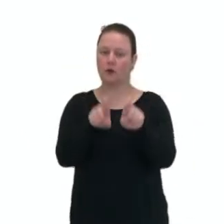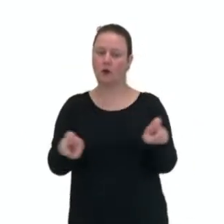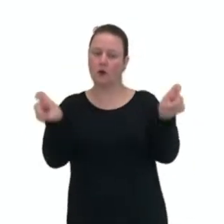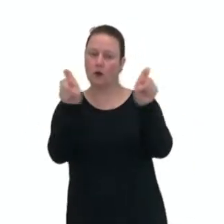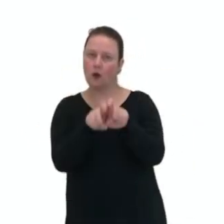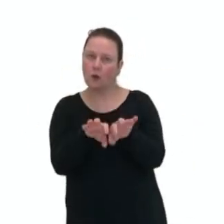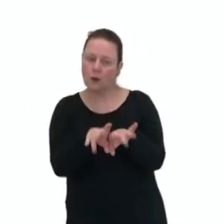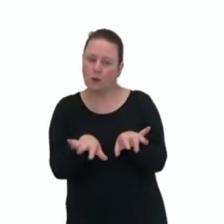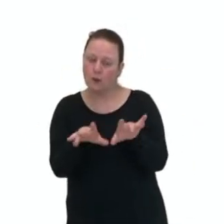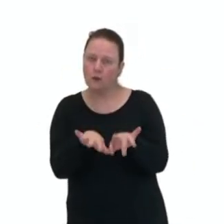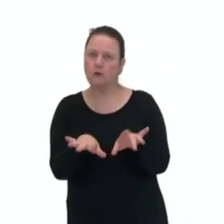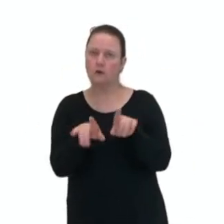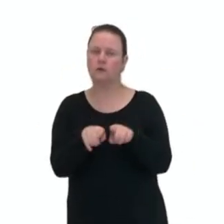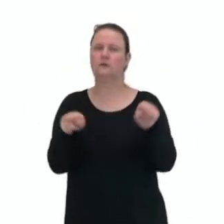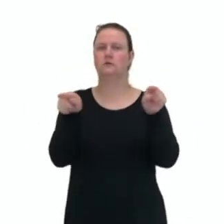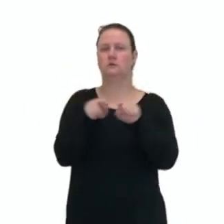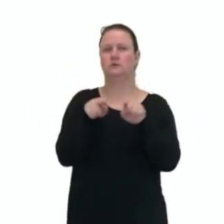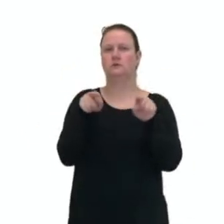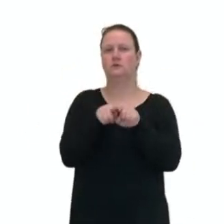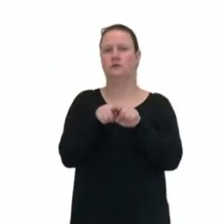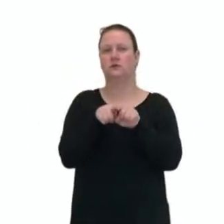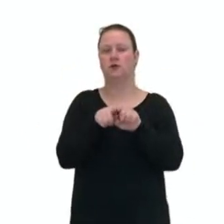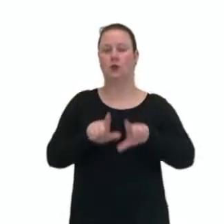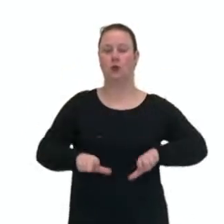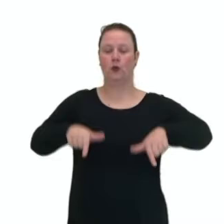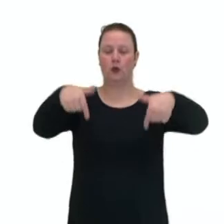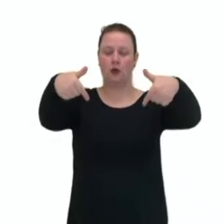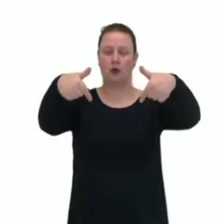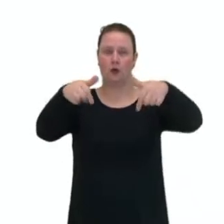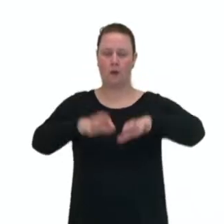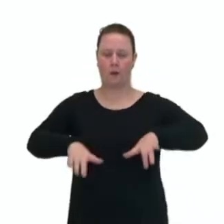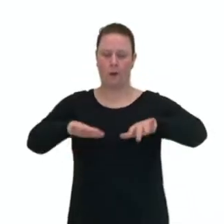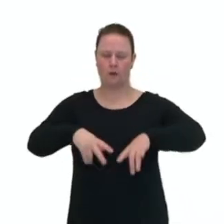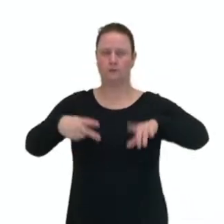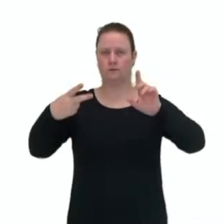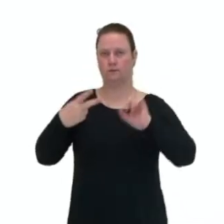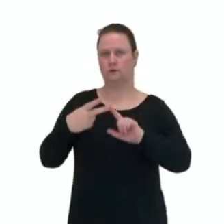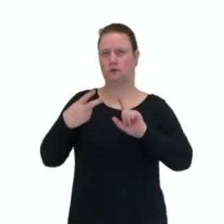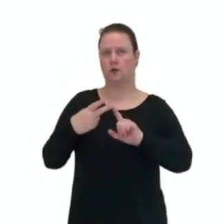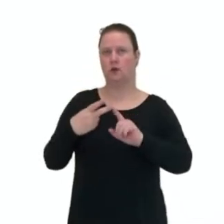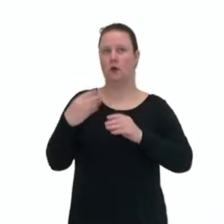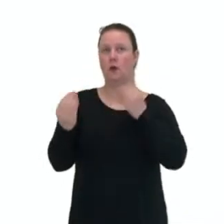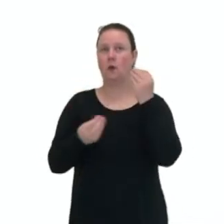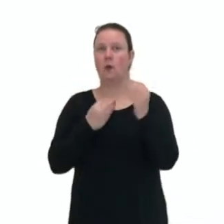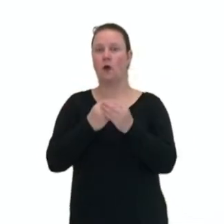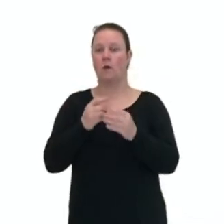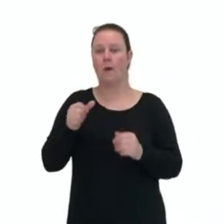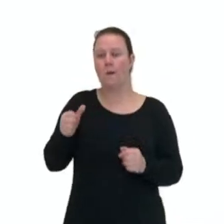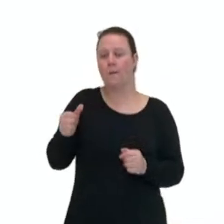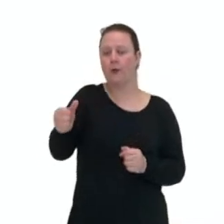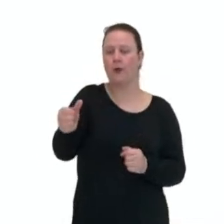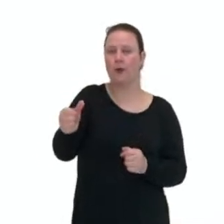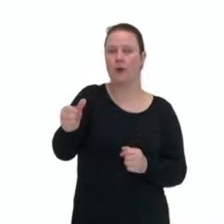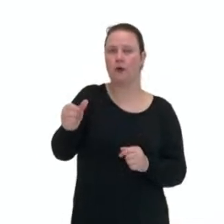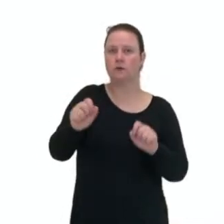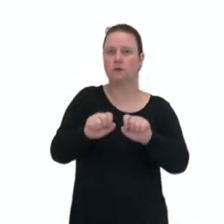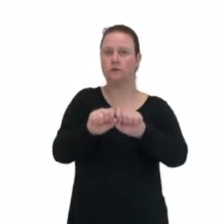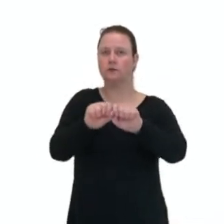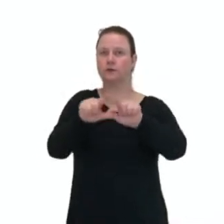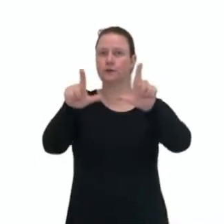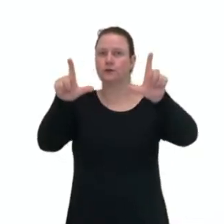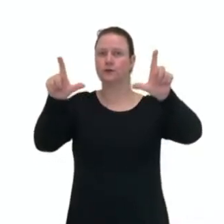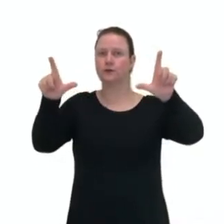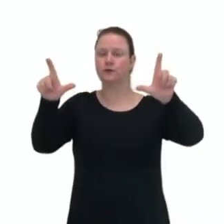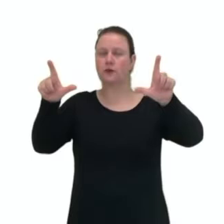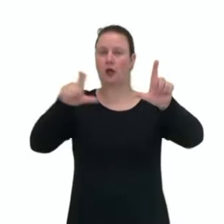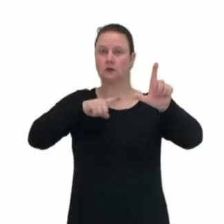computador, lá no fundo, e o tablet funcionem ao acionarmos o botão ligar? Todos esses equipamentos